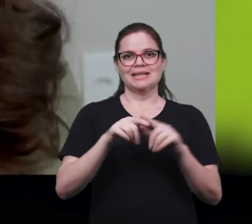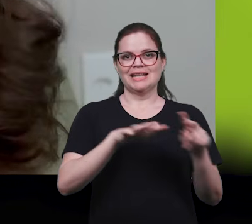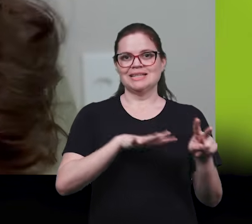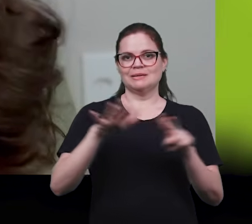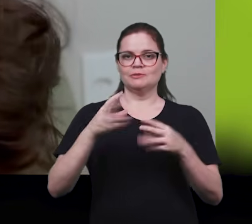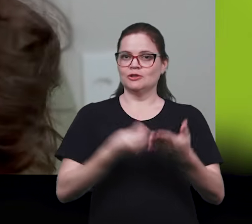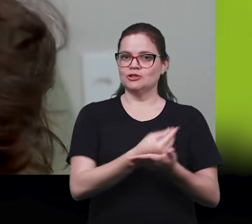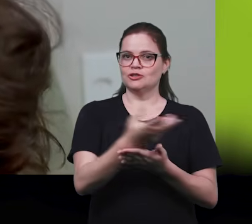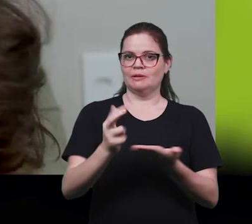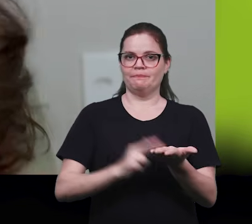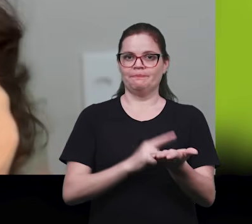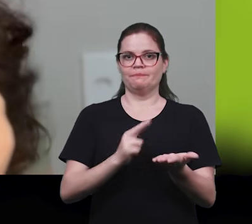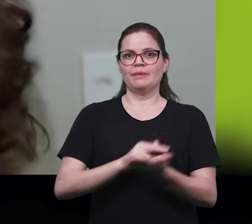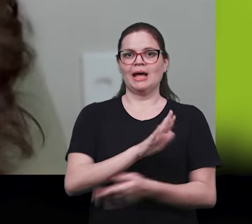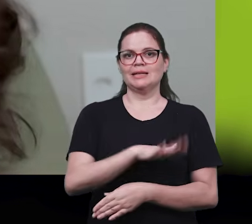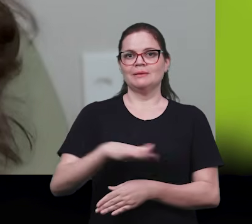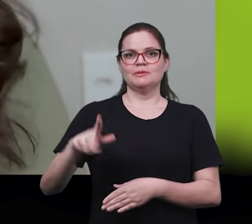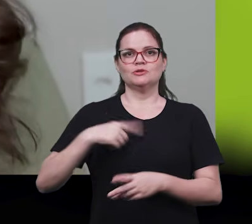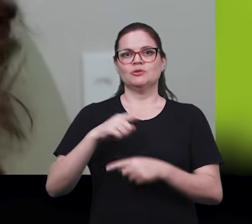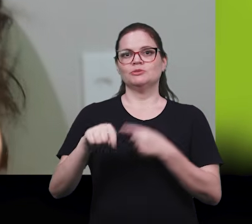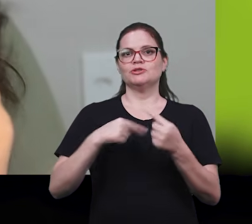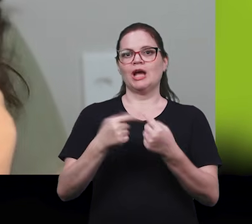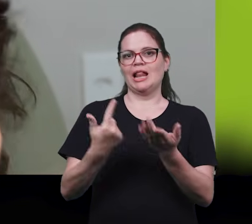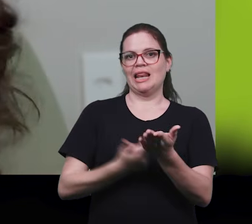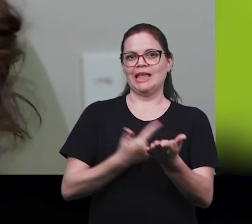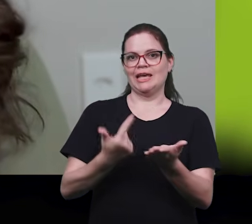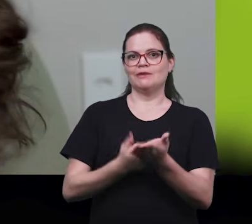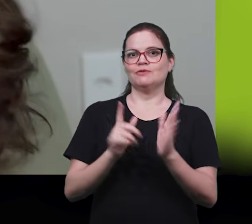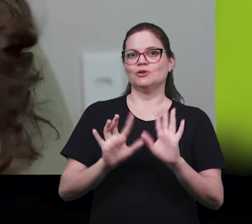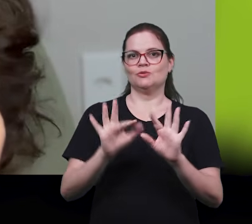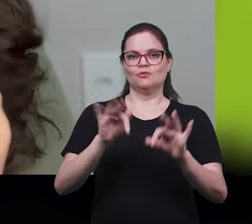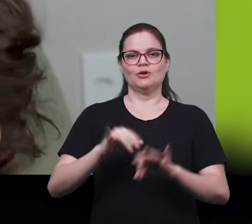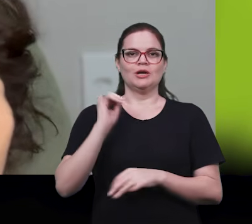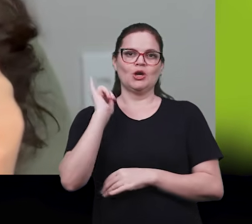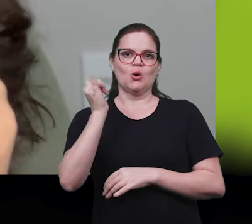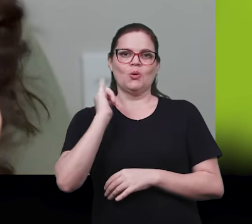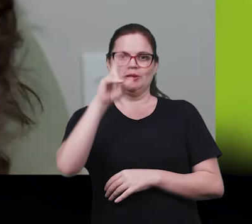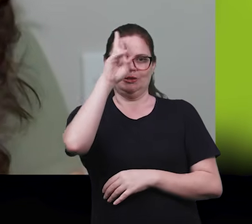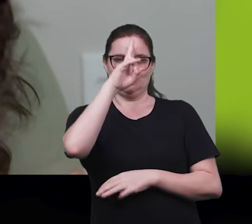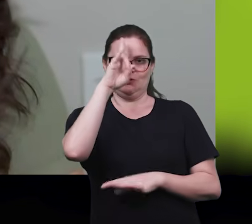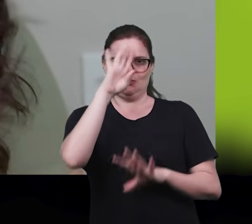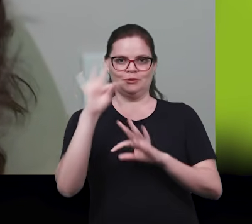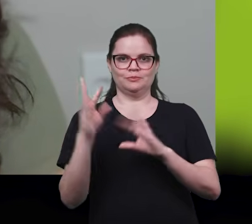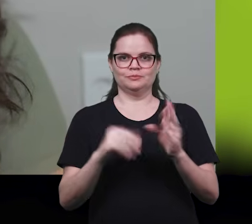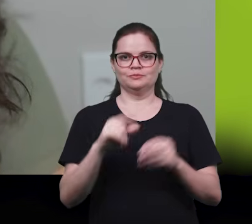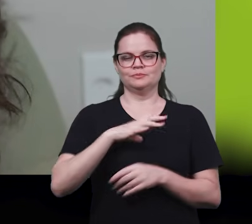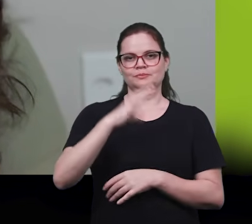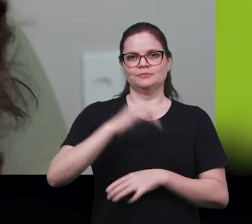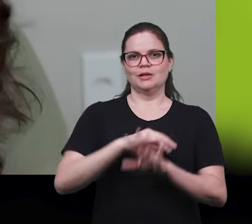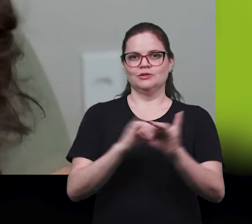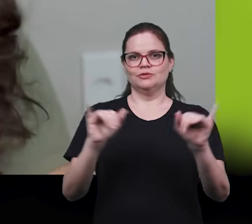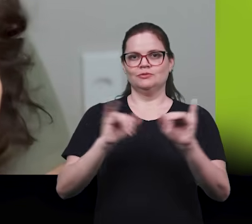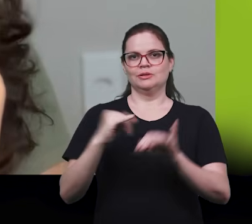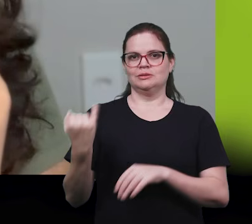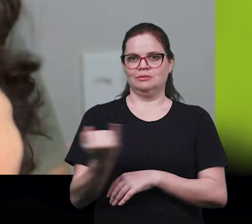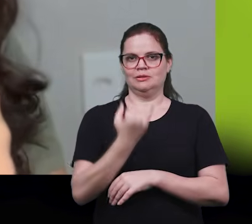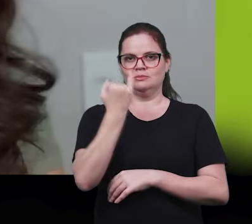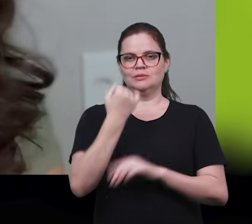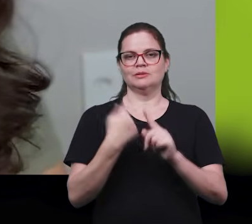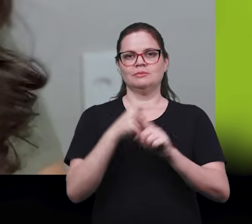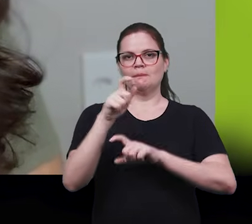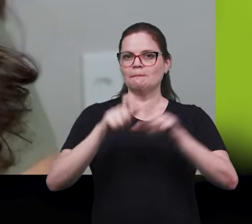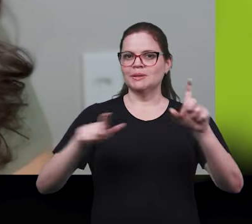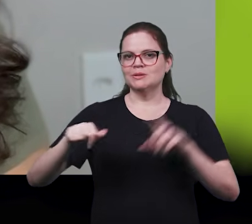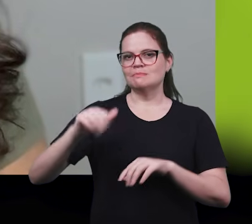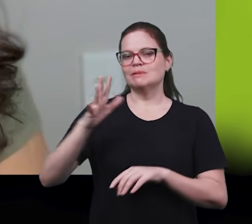dos nossos intermediários é fazer um livro no final do ano com todas as histórias. Sem dúvida, a divulgação ela é muito importante para que mais irmãos